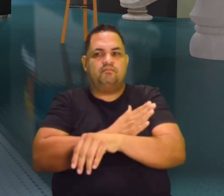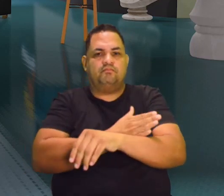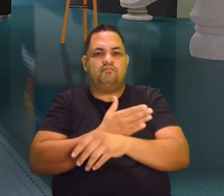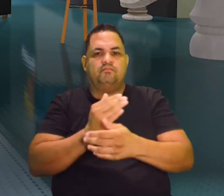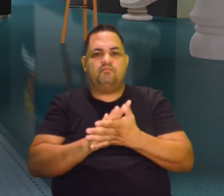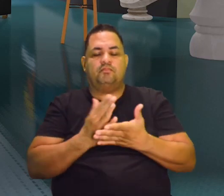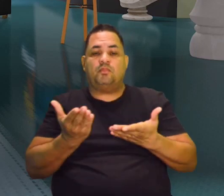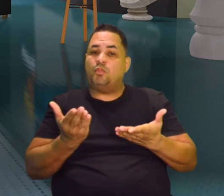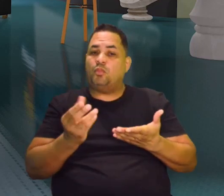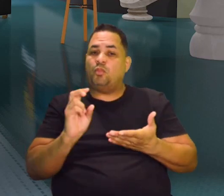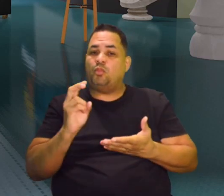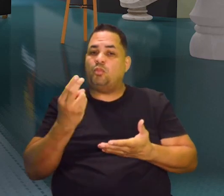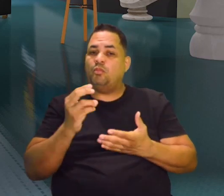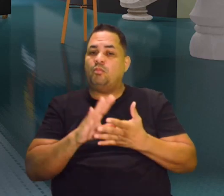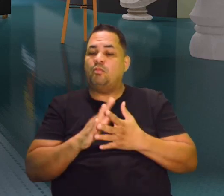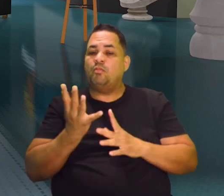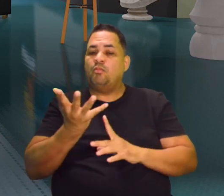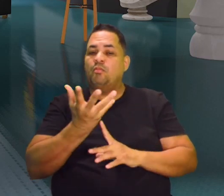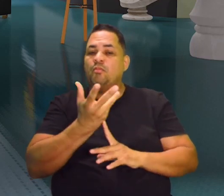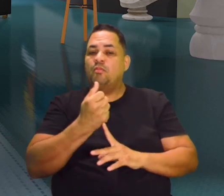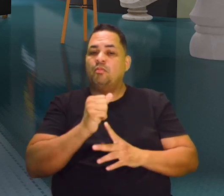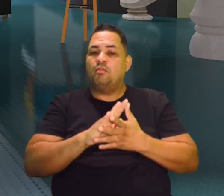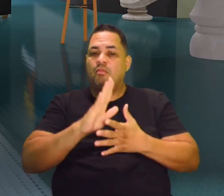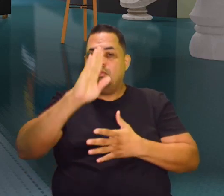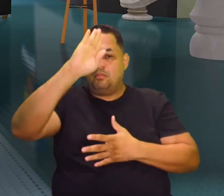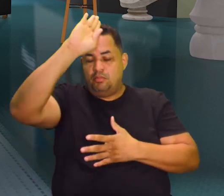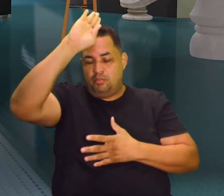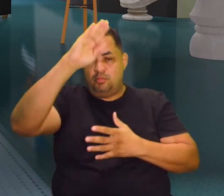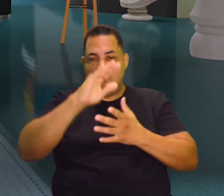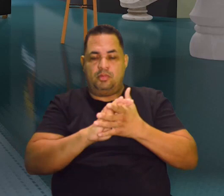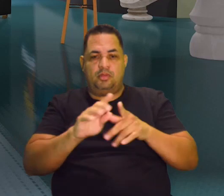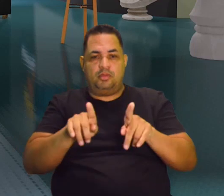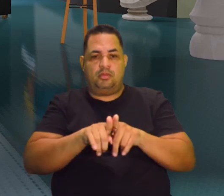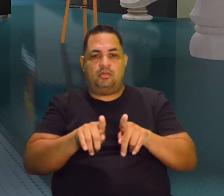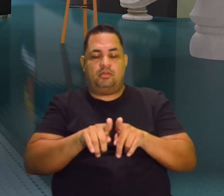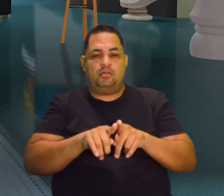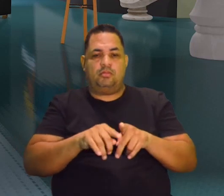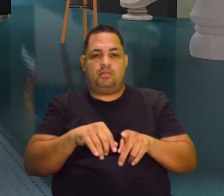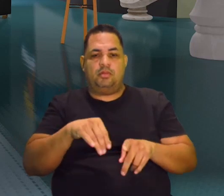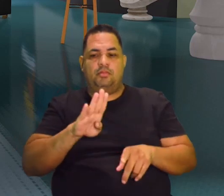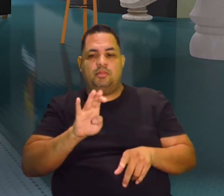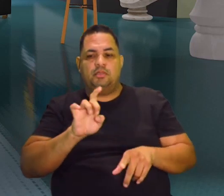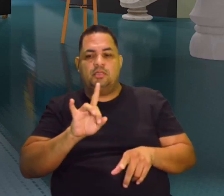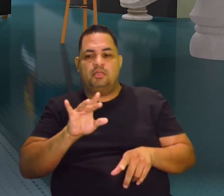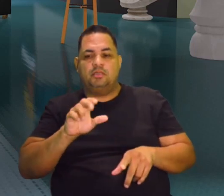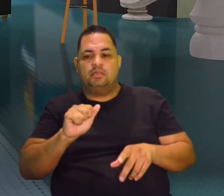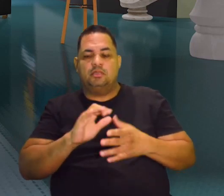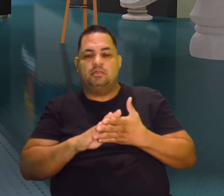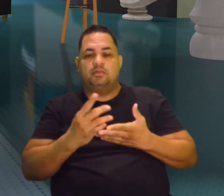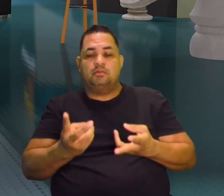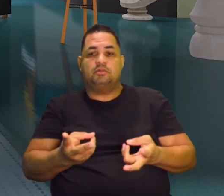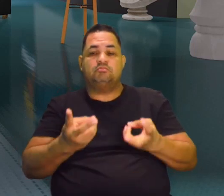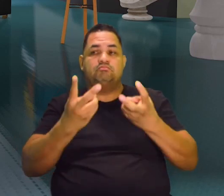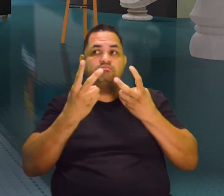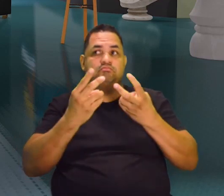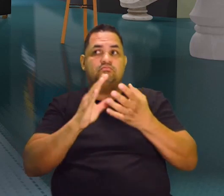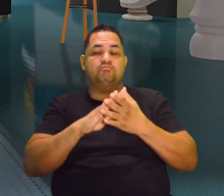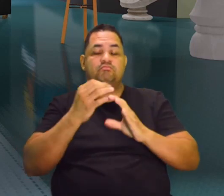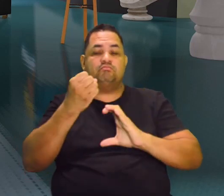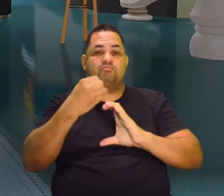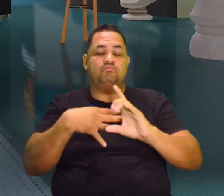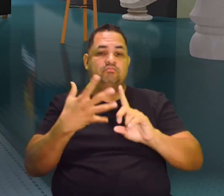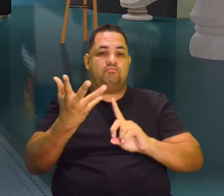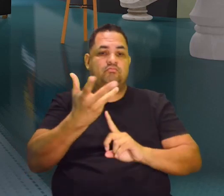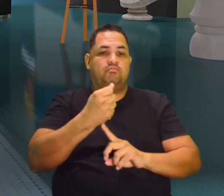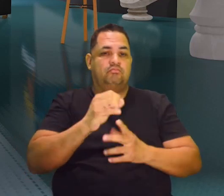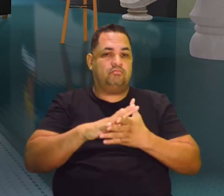romana e a arte bizantina, o que você conseguiu identificar das características dessa arte. Então, você busca na